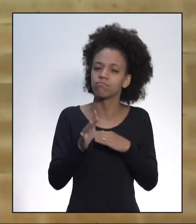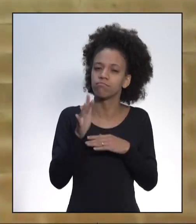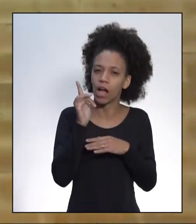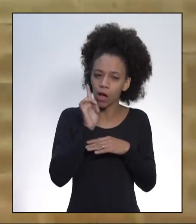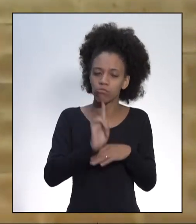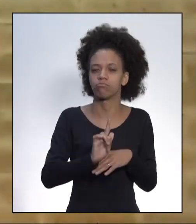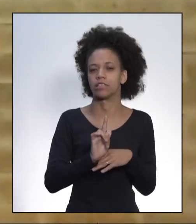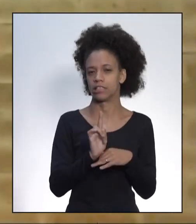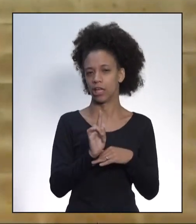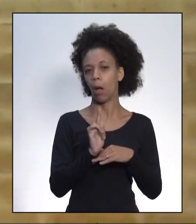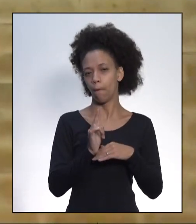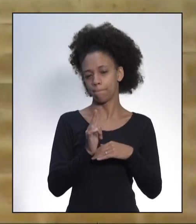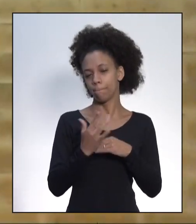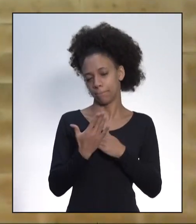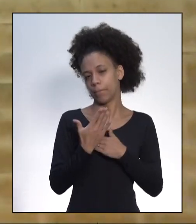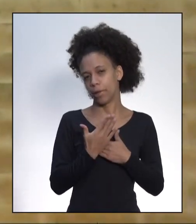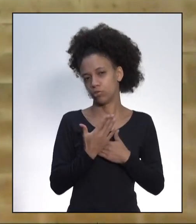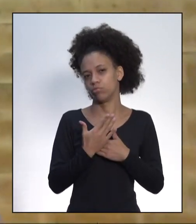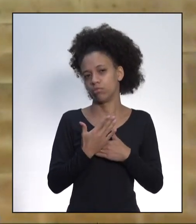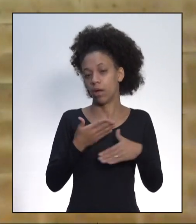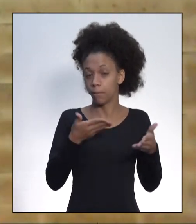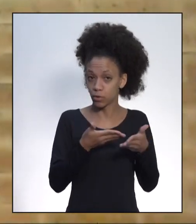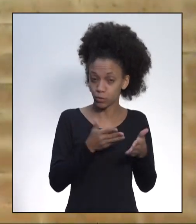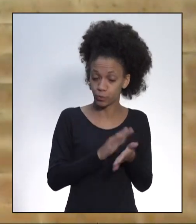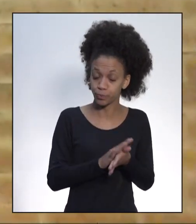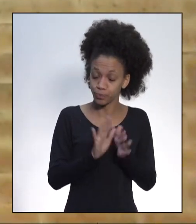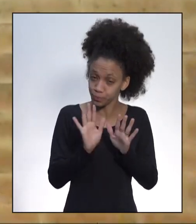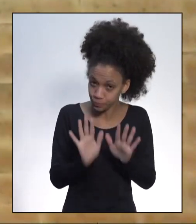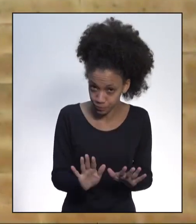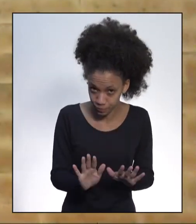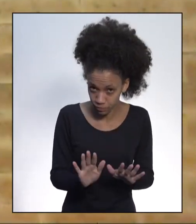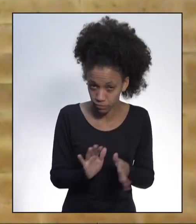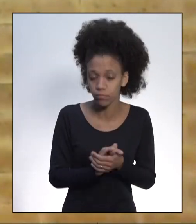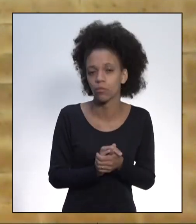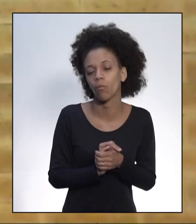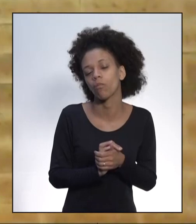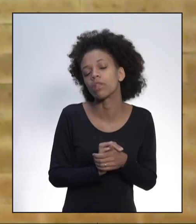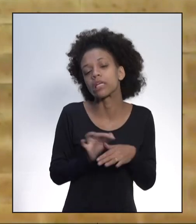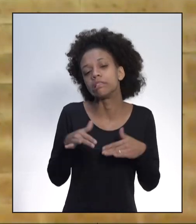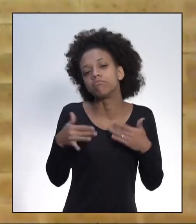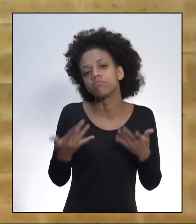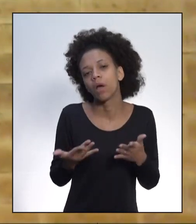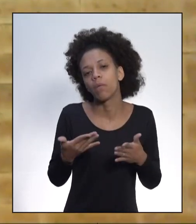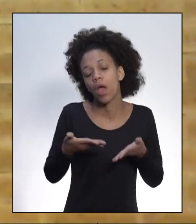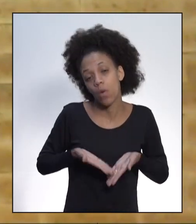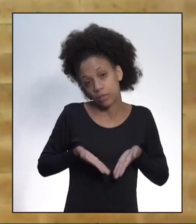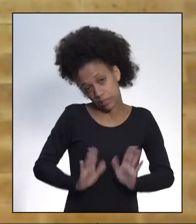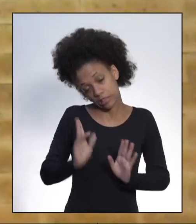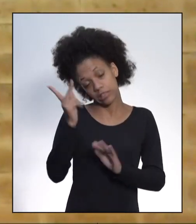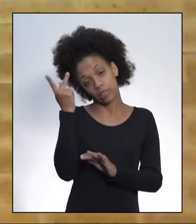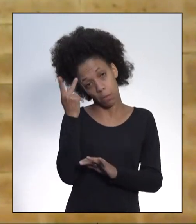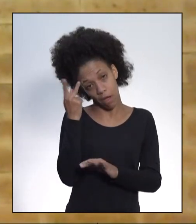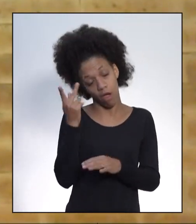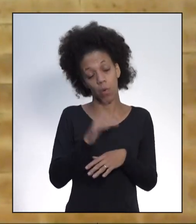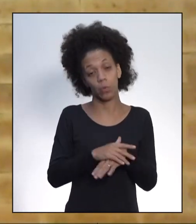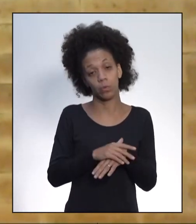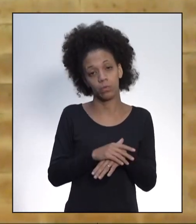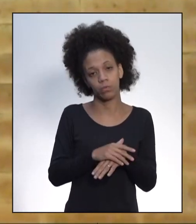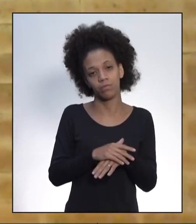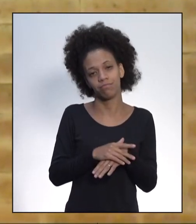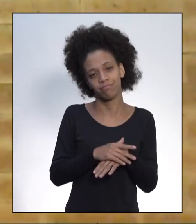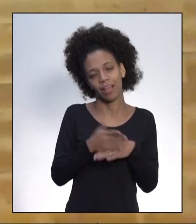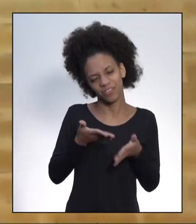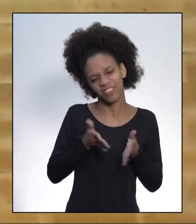para esse momento que eu vivo hoje com a Matific, tá? Então, dito isso, né, eu nasci em São Paulo, eu sou de São